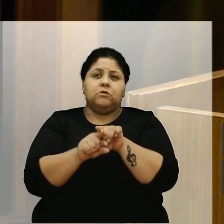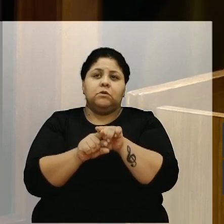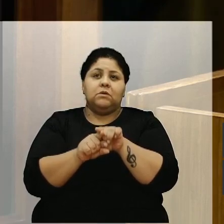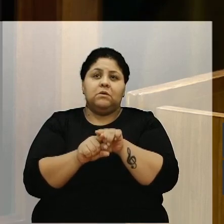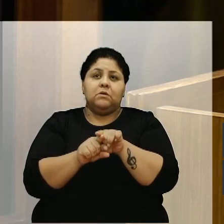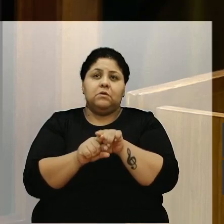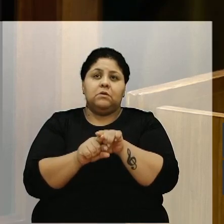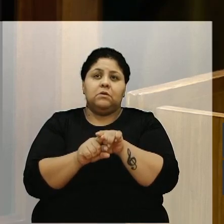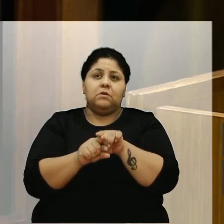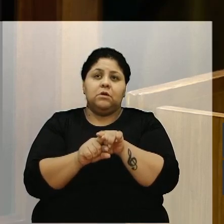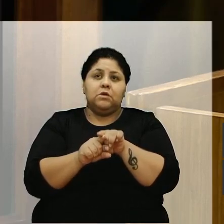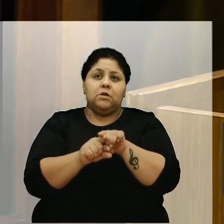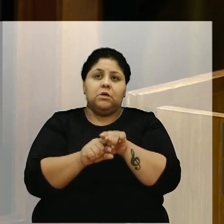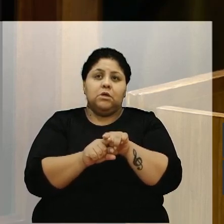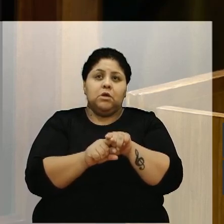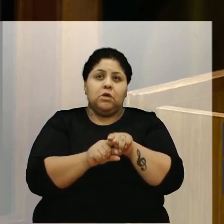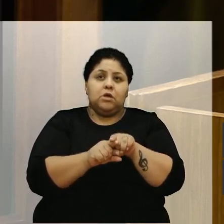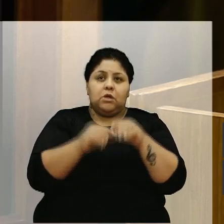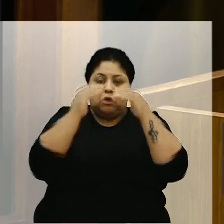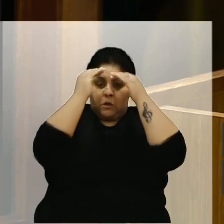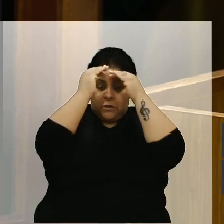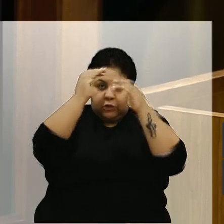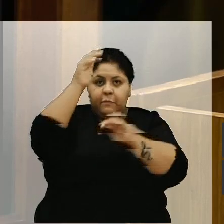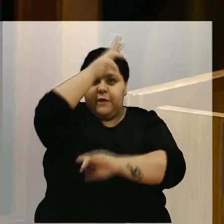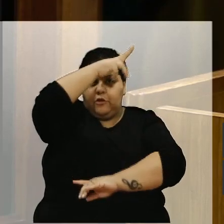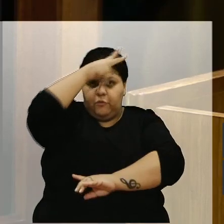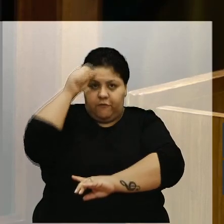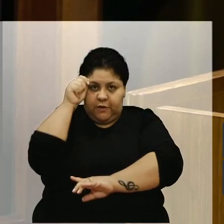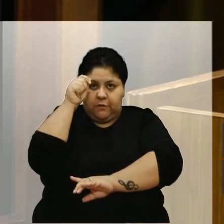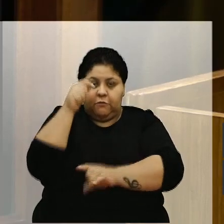prefeito. Mas esse vereador